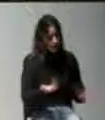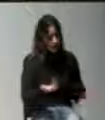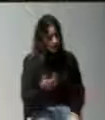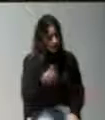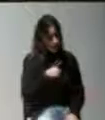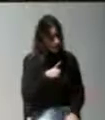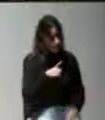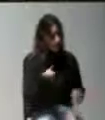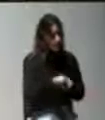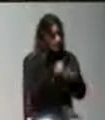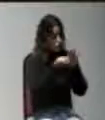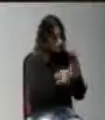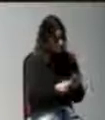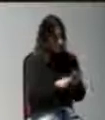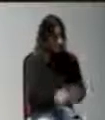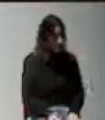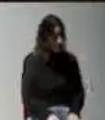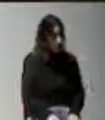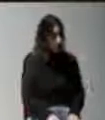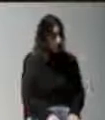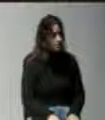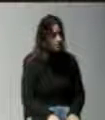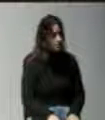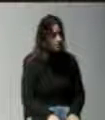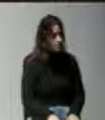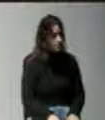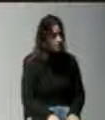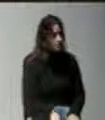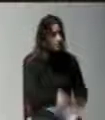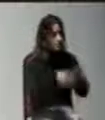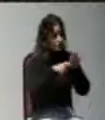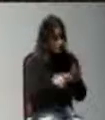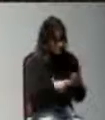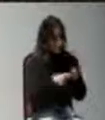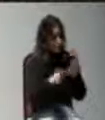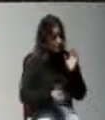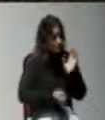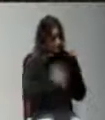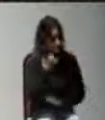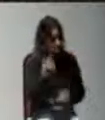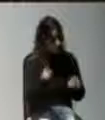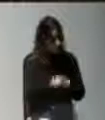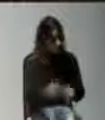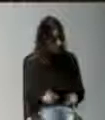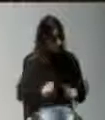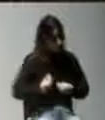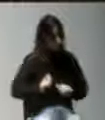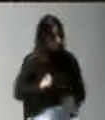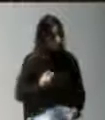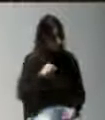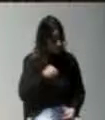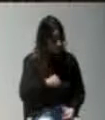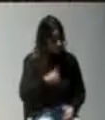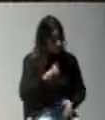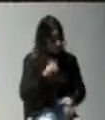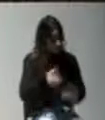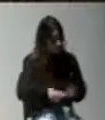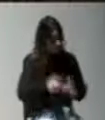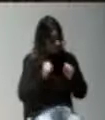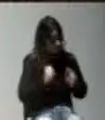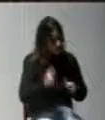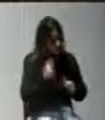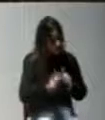uma dívida, dívida ao que um dia elaboraram e nos deixaram. E isso pode implicar o ato